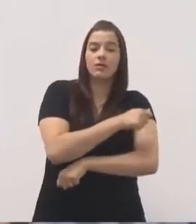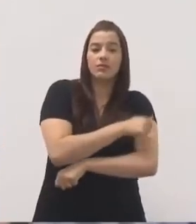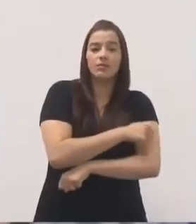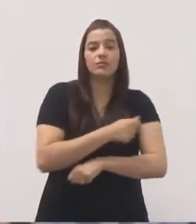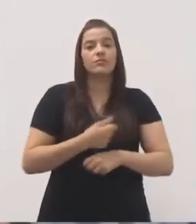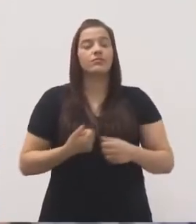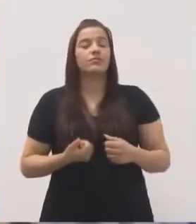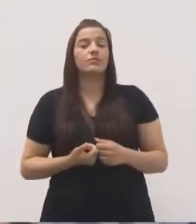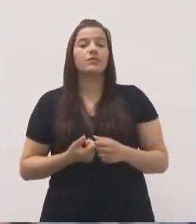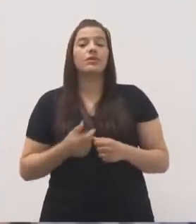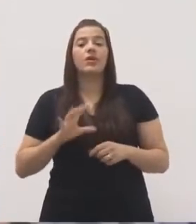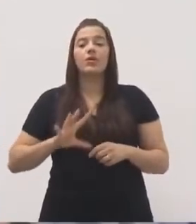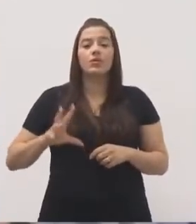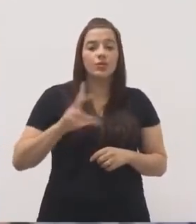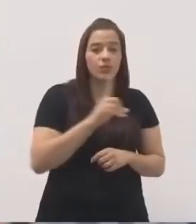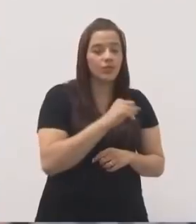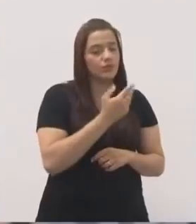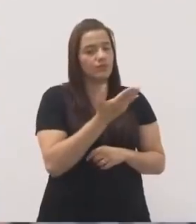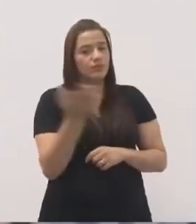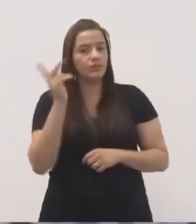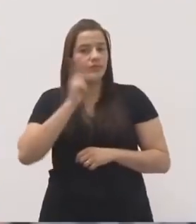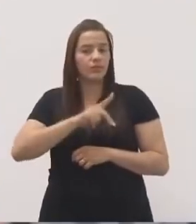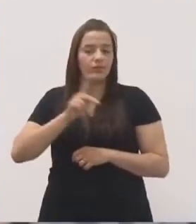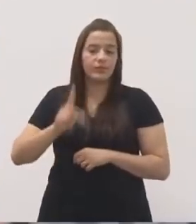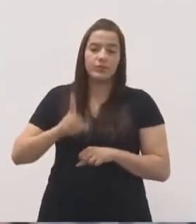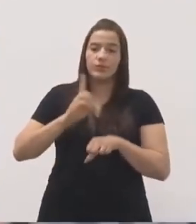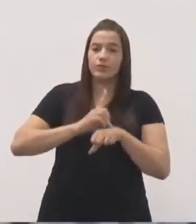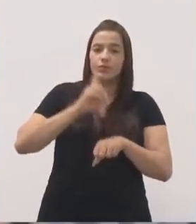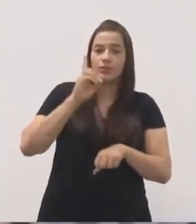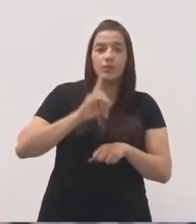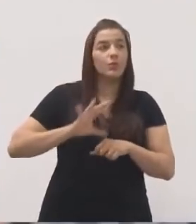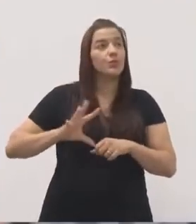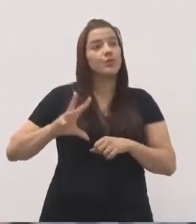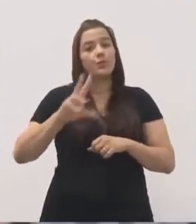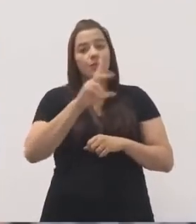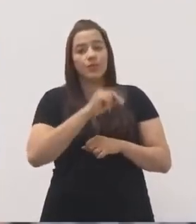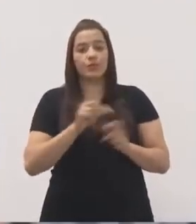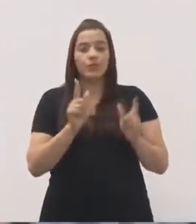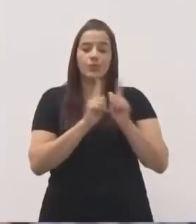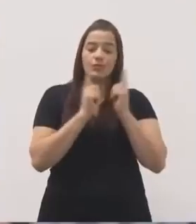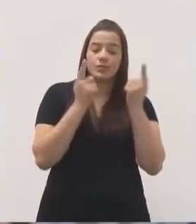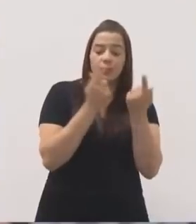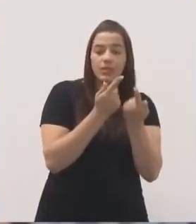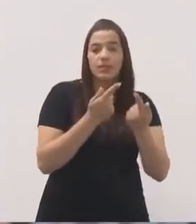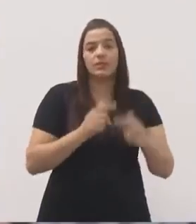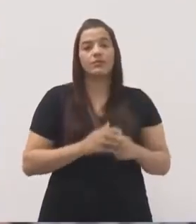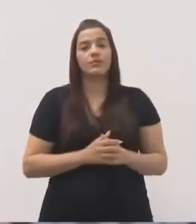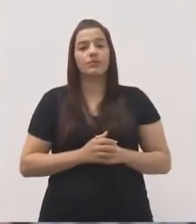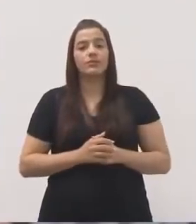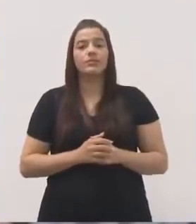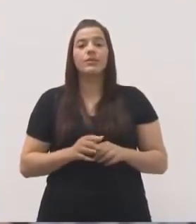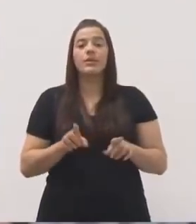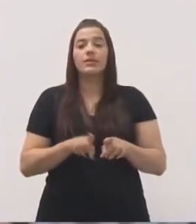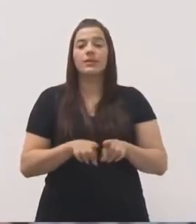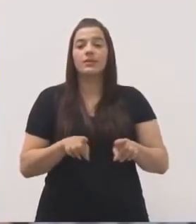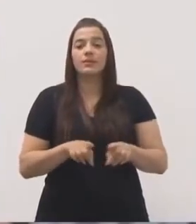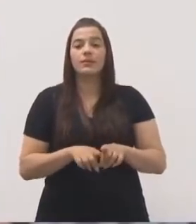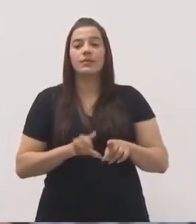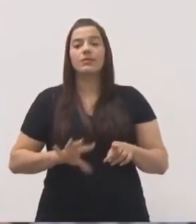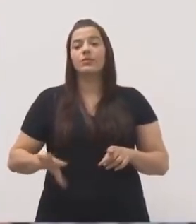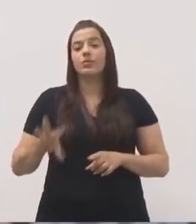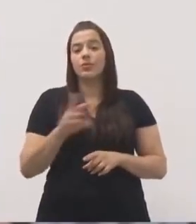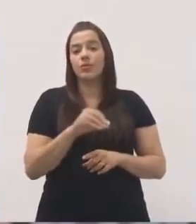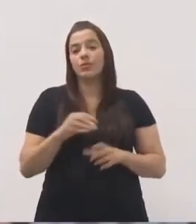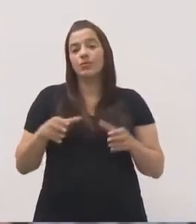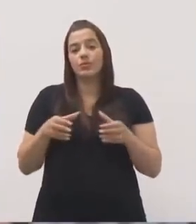diretores, todos os professores, a comunidade escolar, os grêmios estudantis, os clubes de protagonismo,